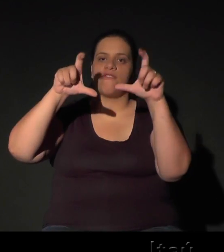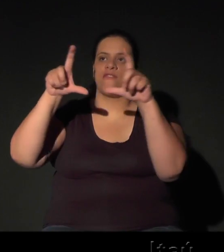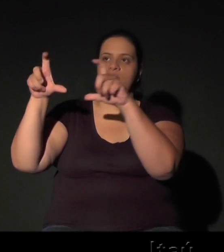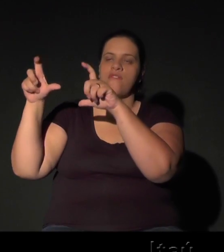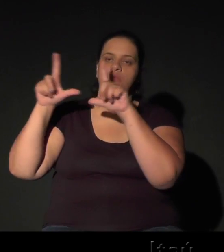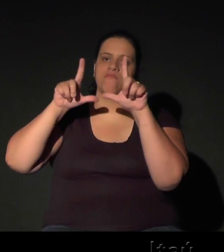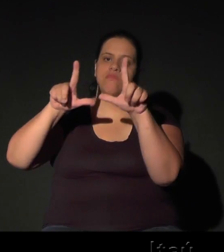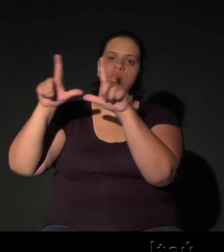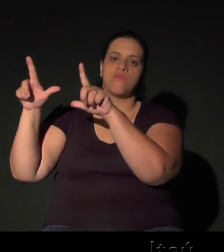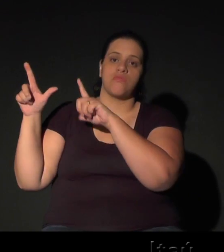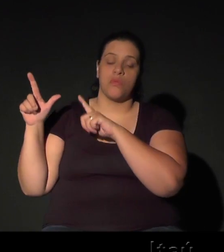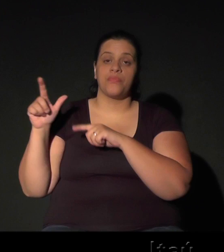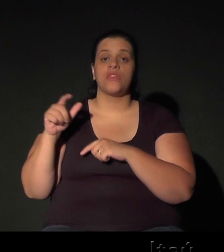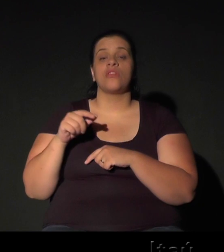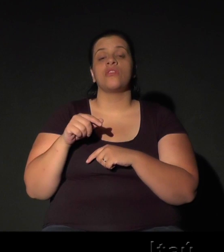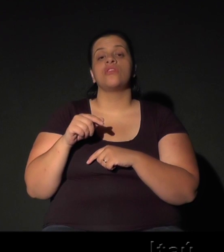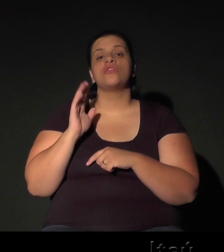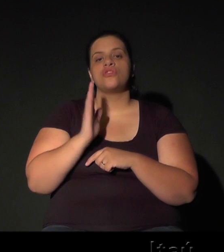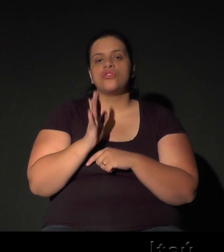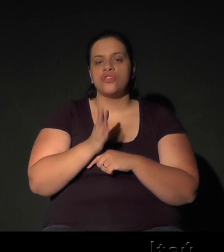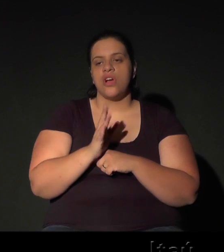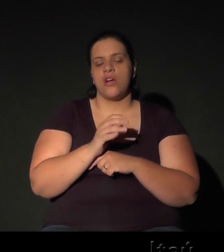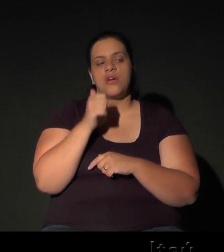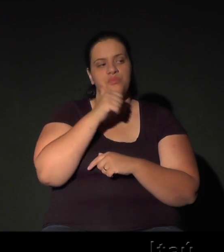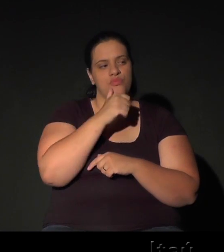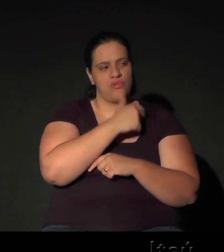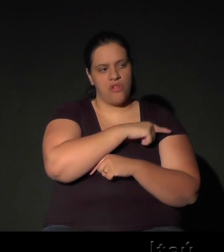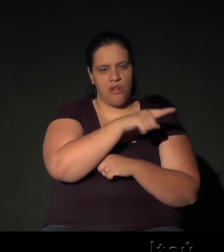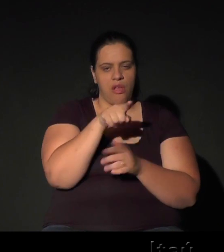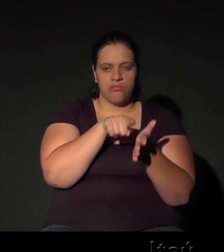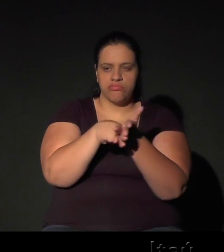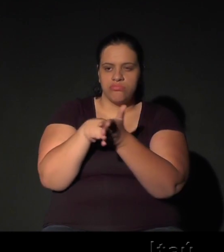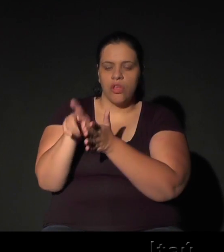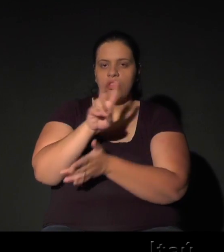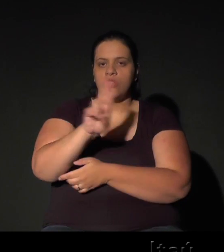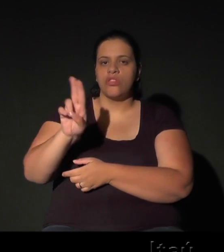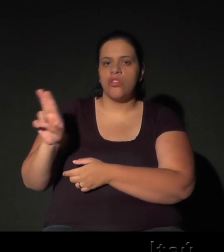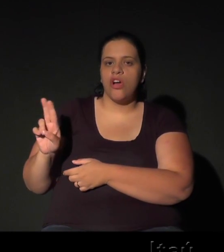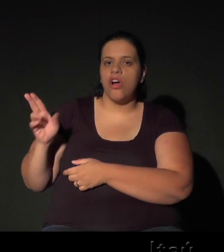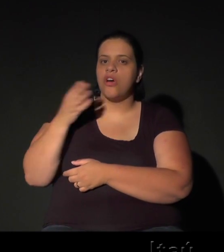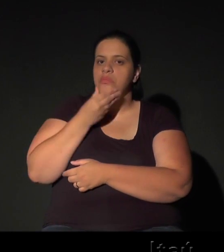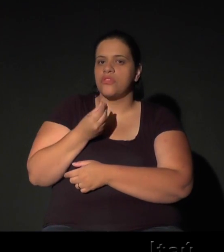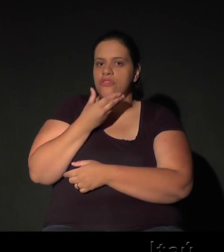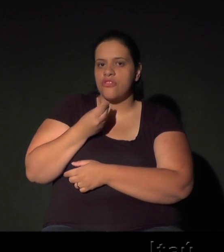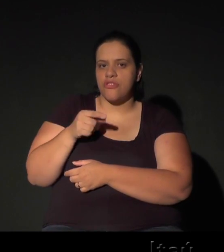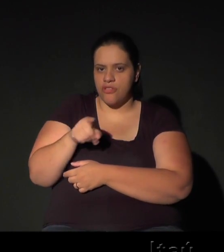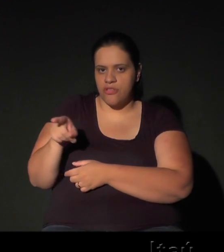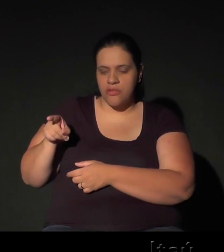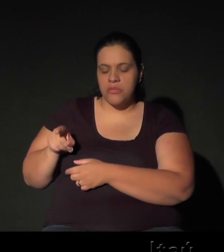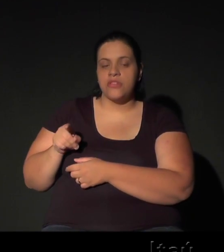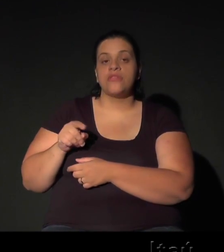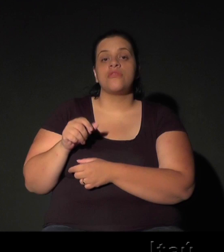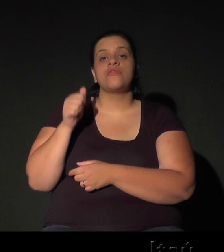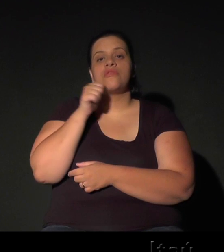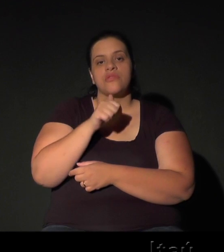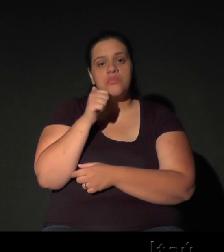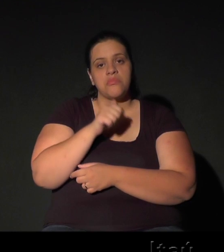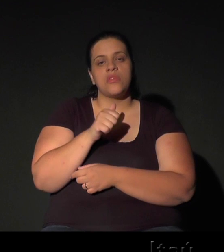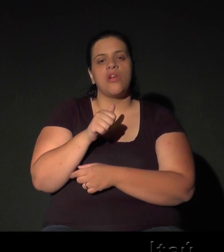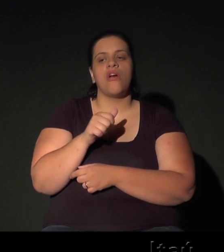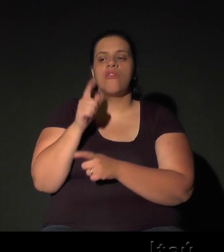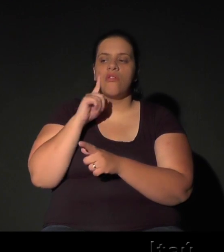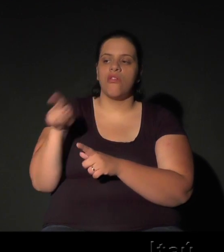da faculdade e aí eles coletaram nomes elas coletaram nomes dos caras e as meninas colocaram se era